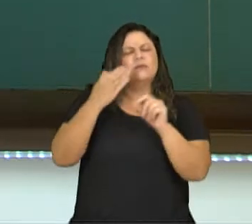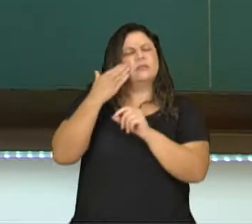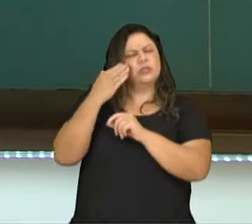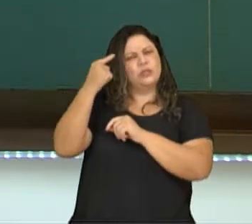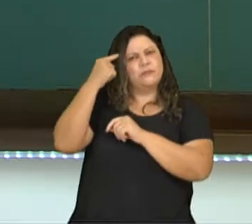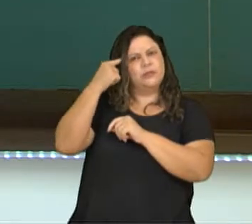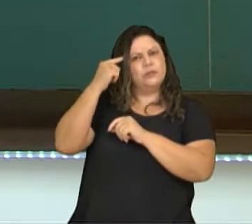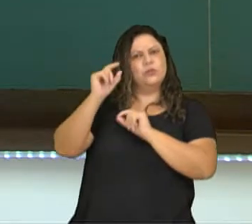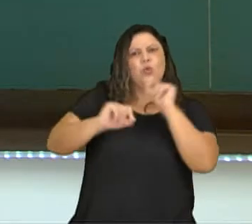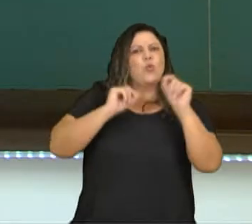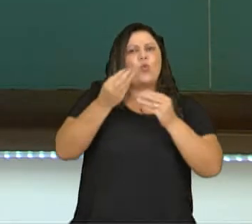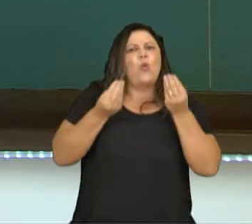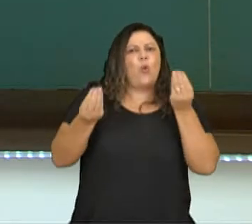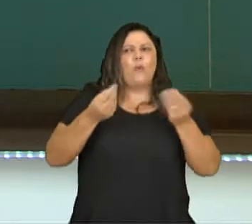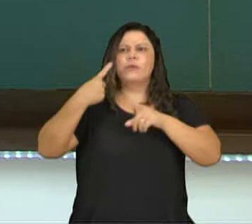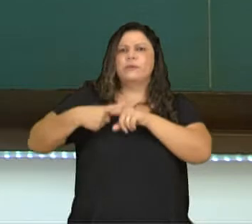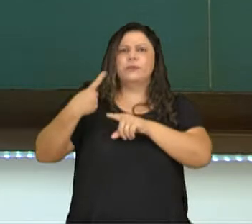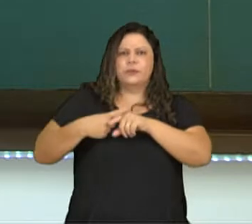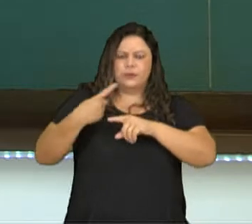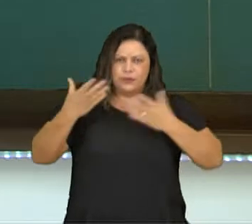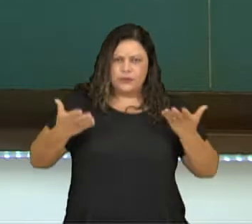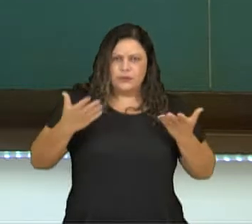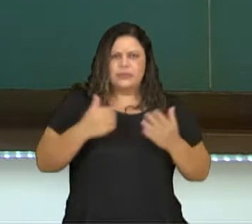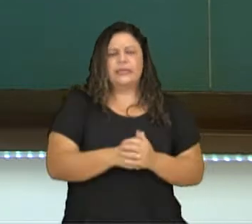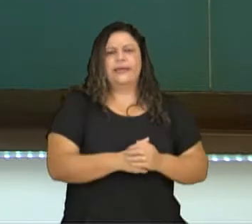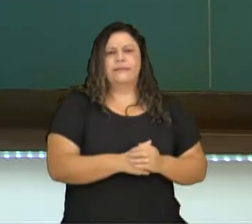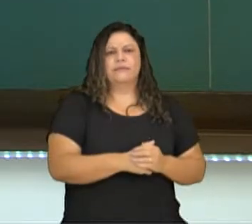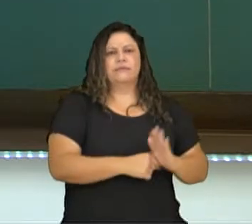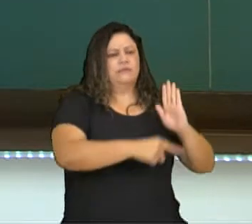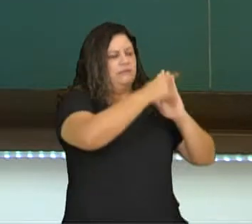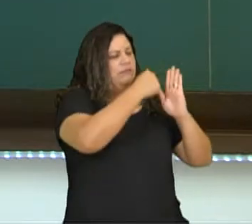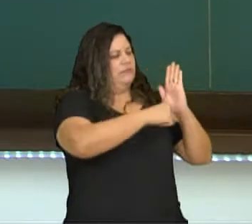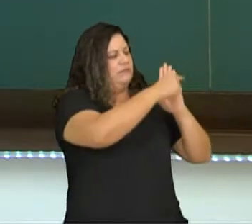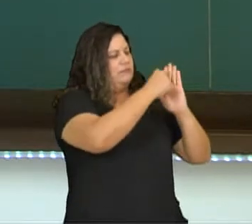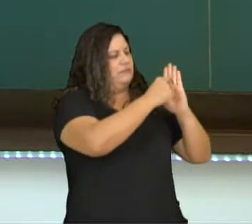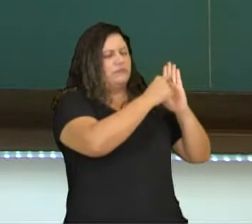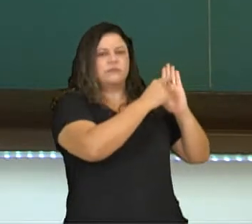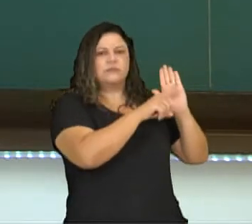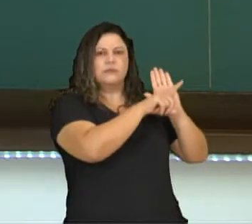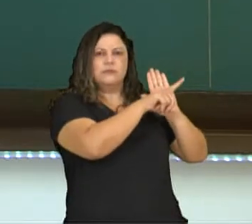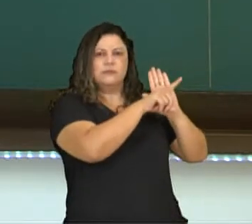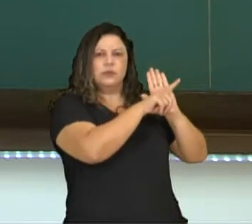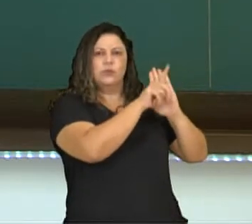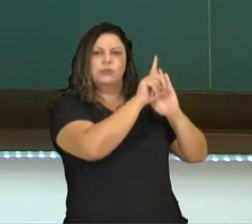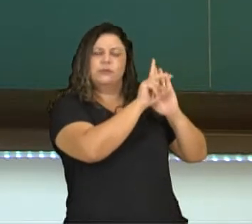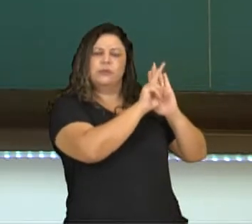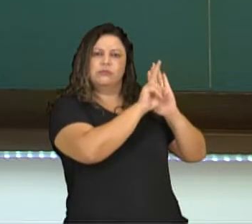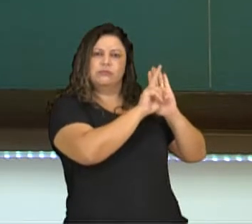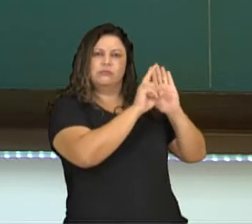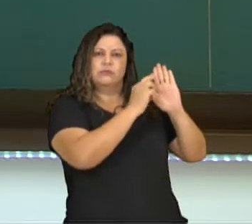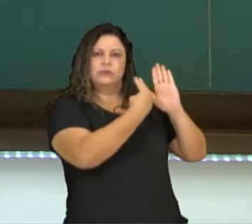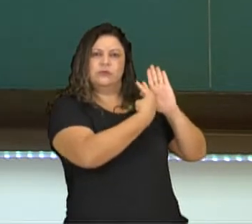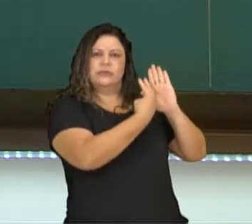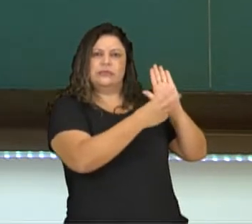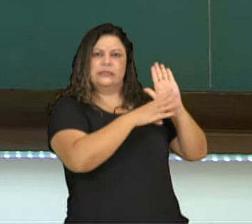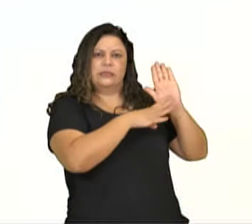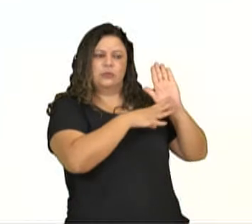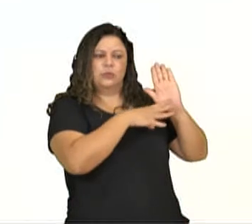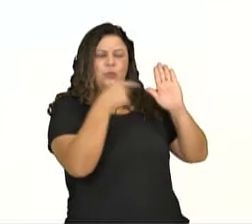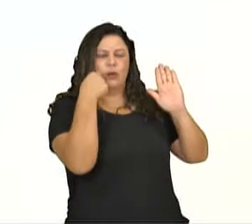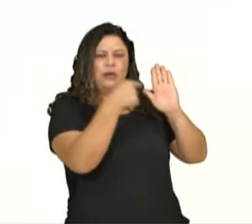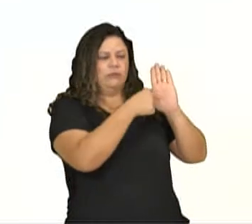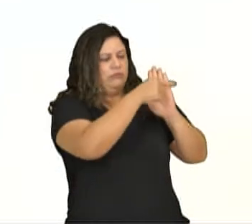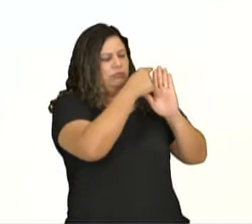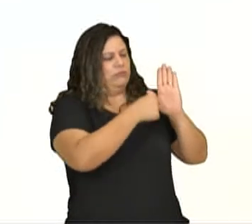ao primeiro quadrante? Por que fazer isso? No decorrer desta aula nós vamos comentar a respeito. Então vamos começar